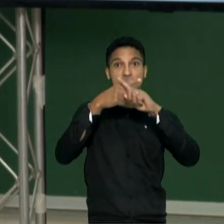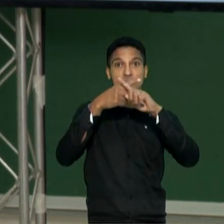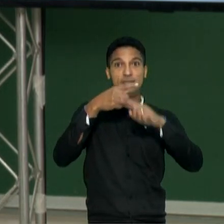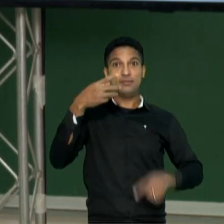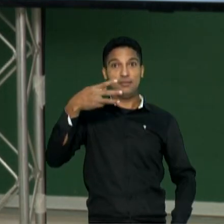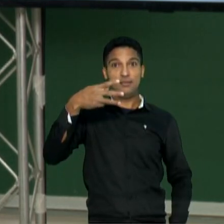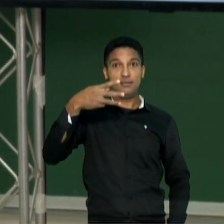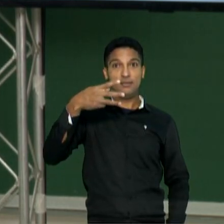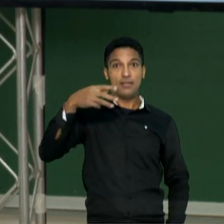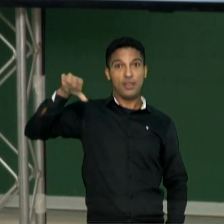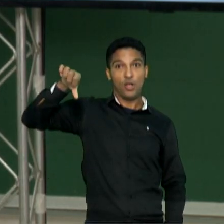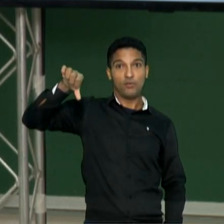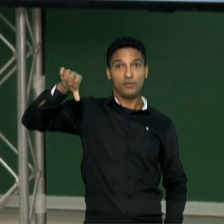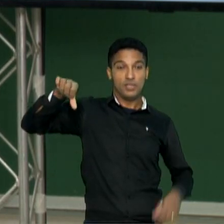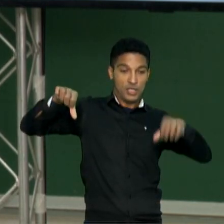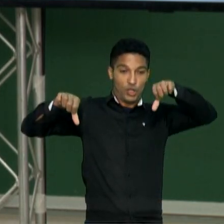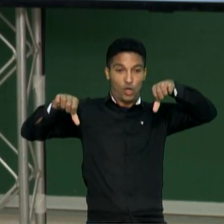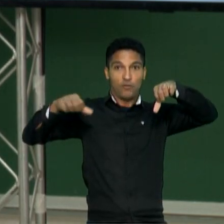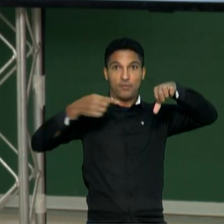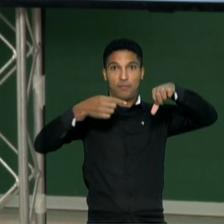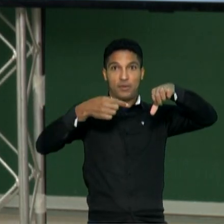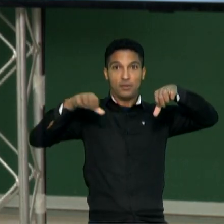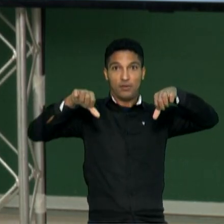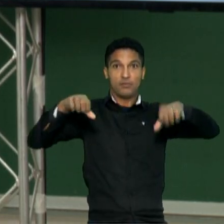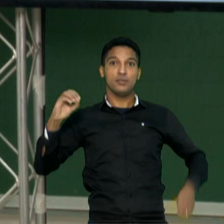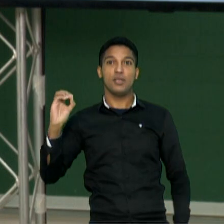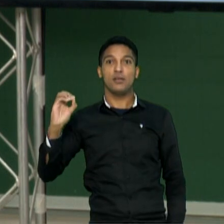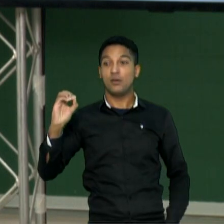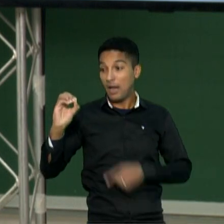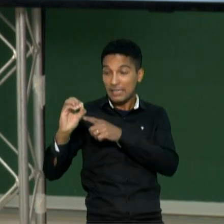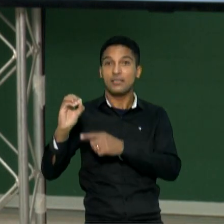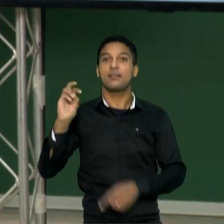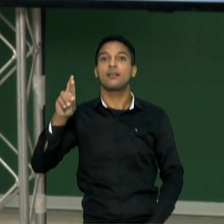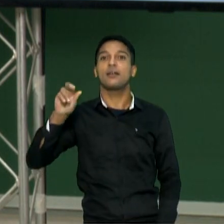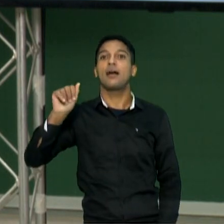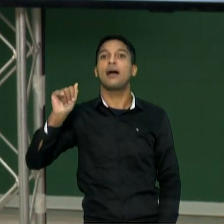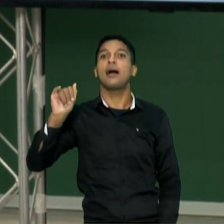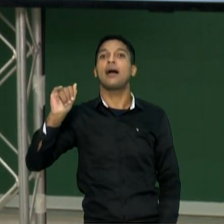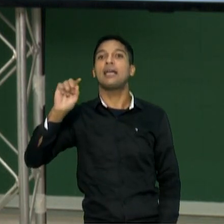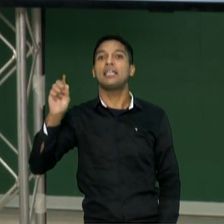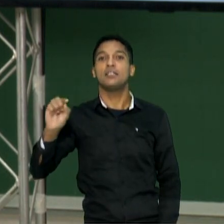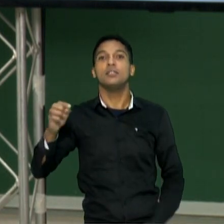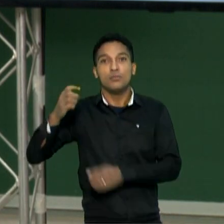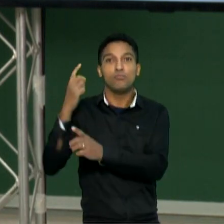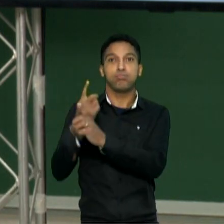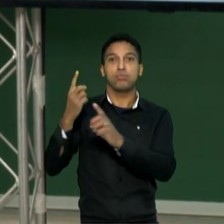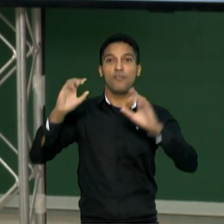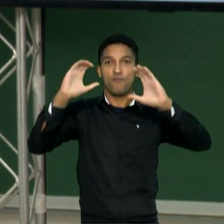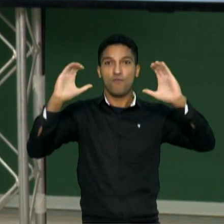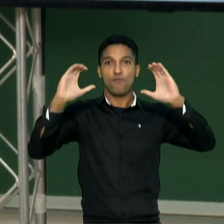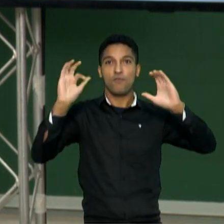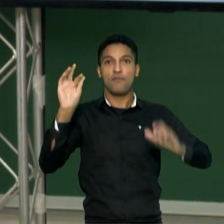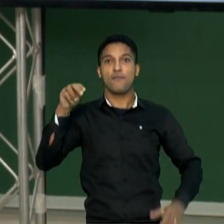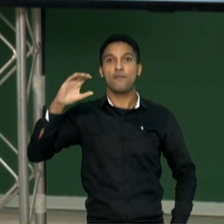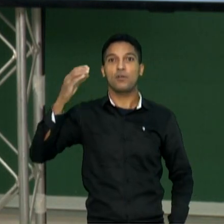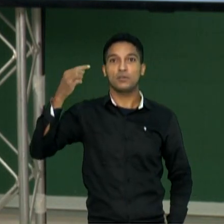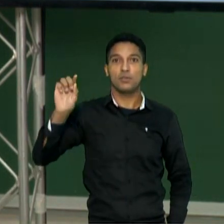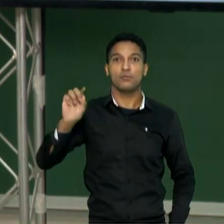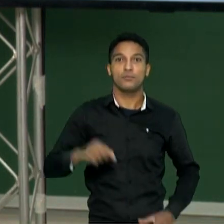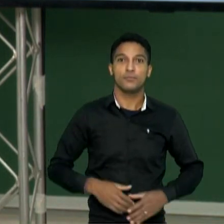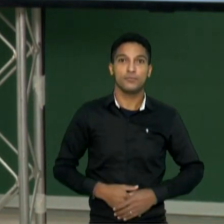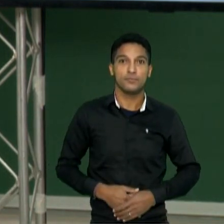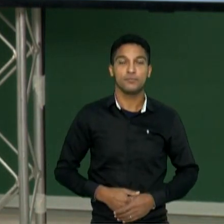menos 9, 0. Então, eu descobri a raiz da minha função. É importante que você lembre